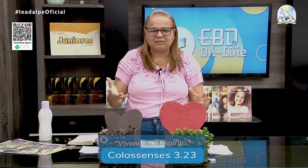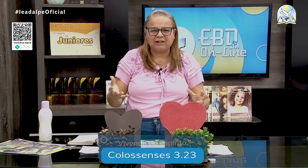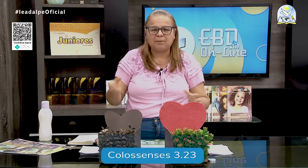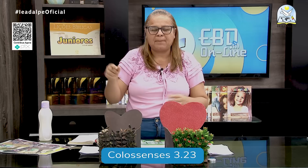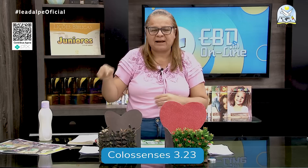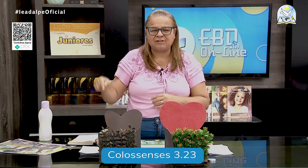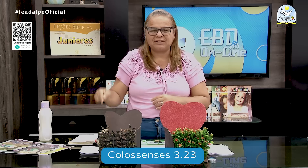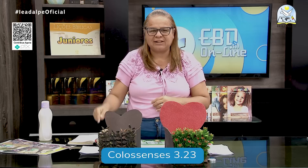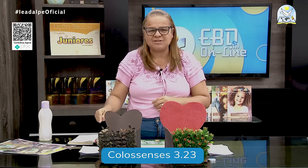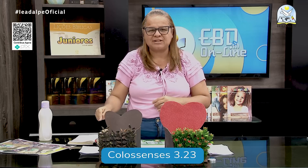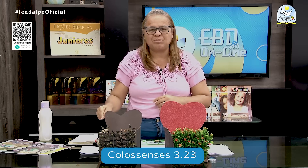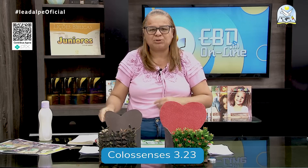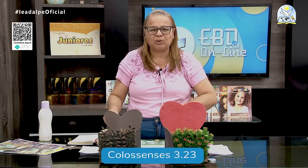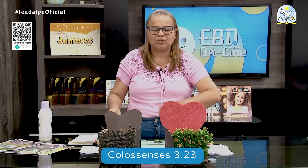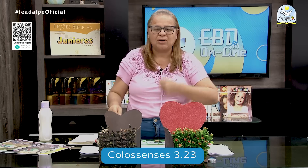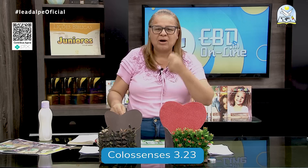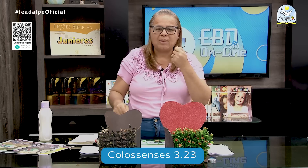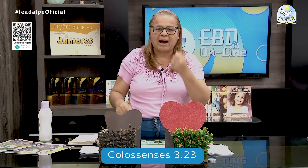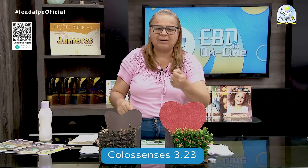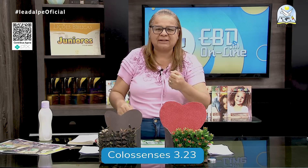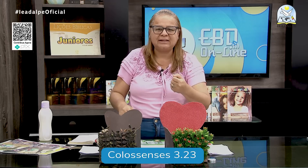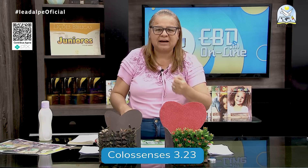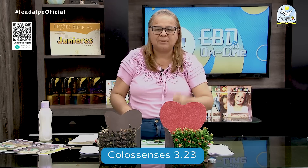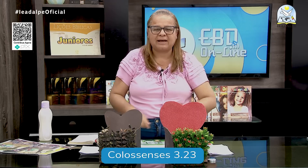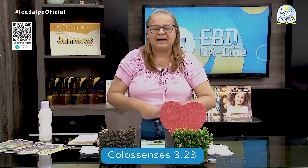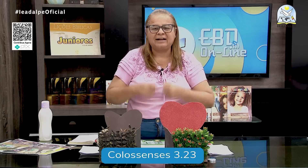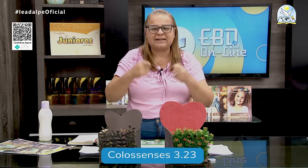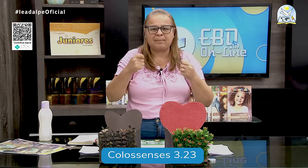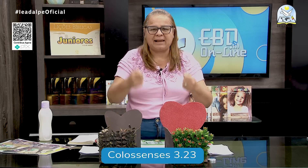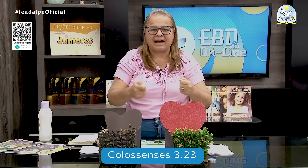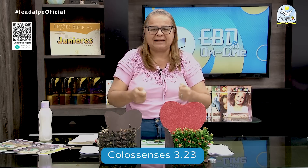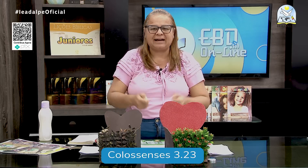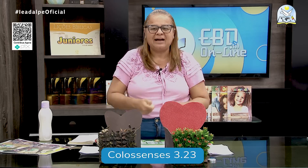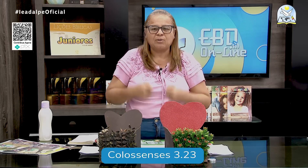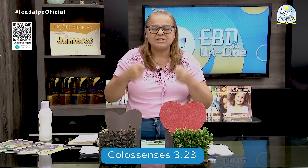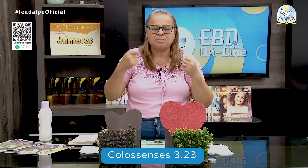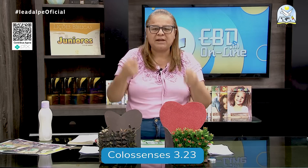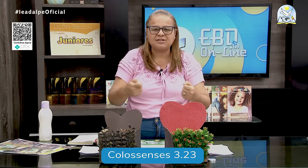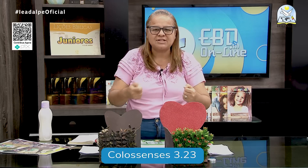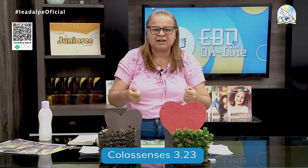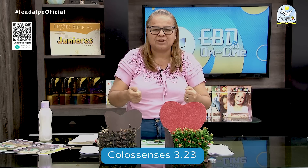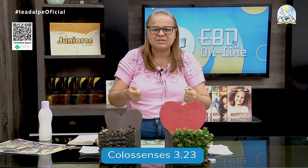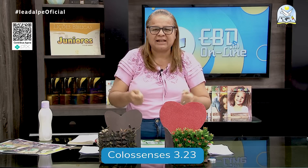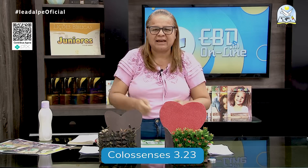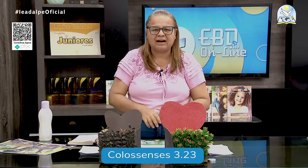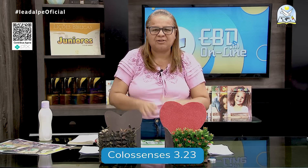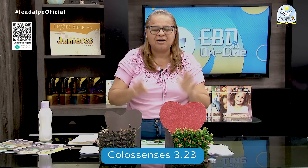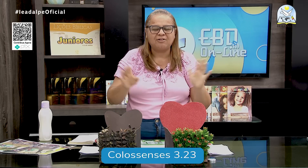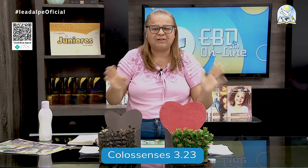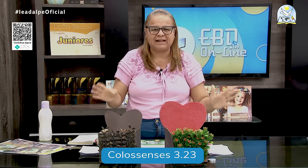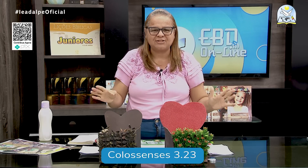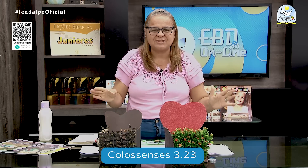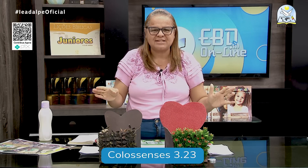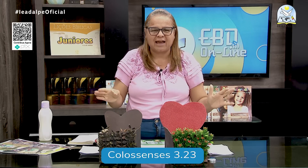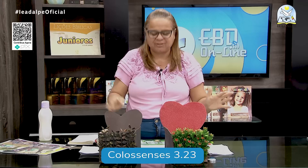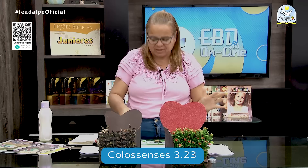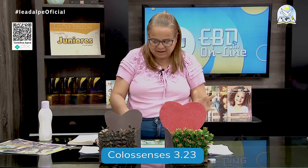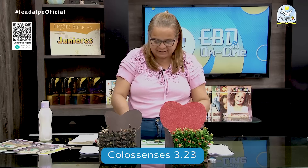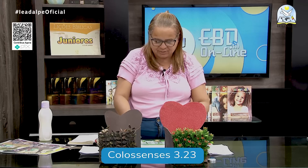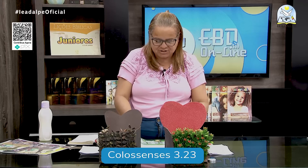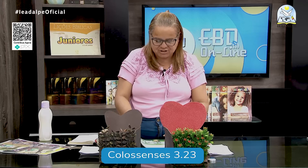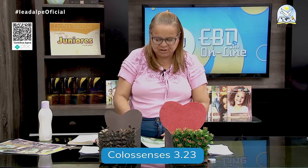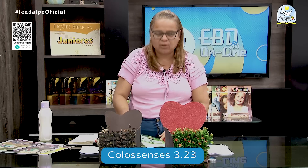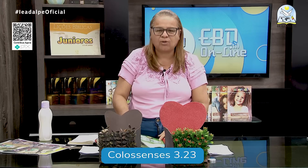tá vendo palavra de Deus o tempo todo uma aula dinâmica trabalhada com Espírito Santo auxiliando vai dar tudo certo